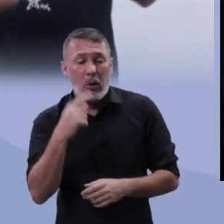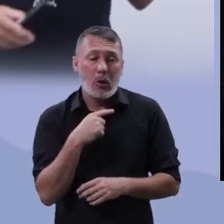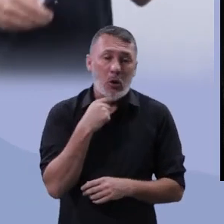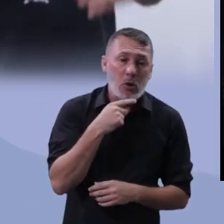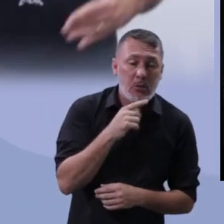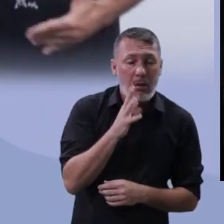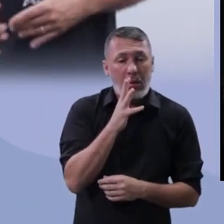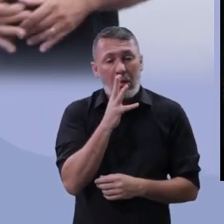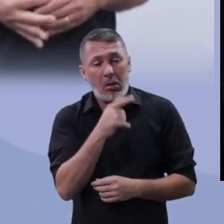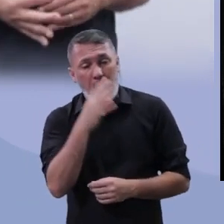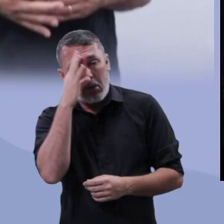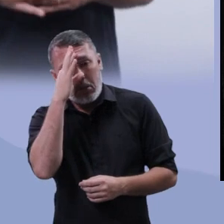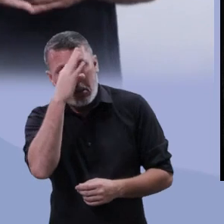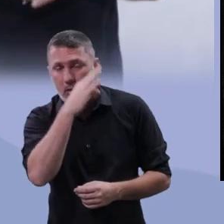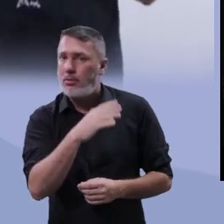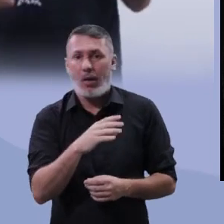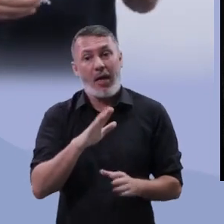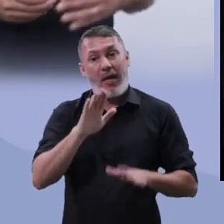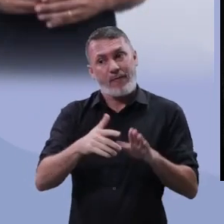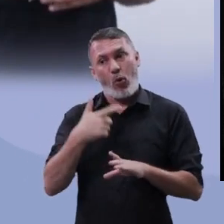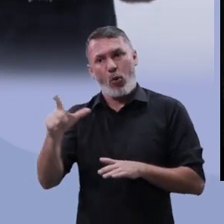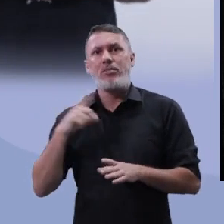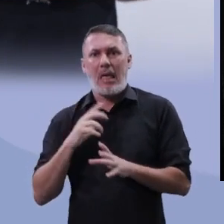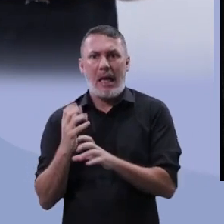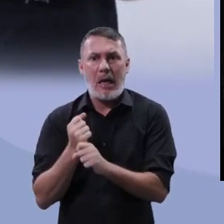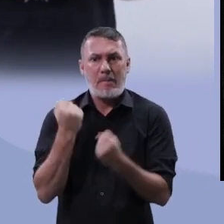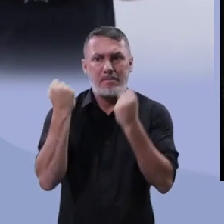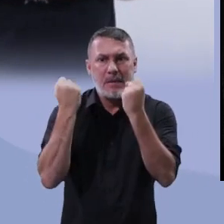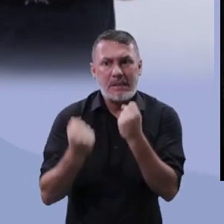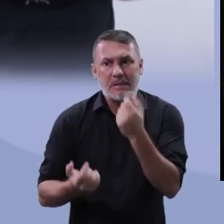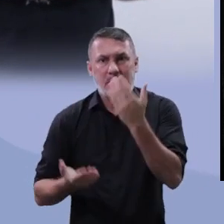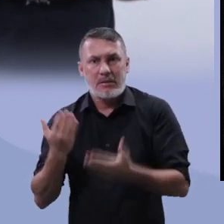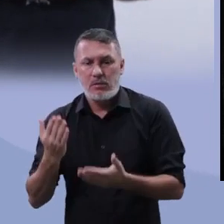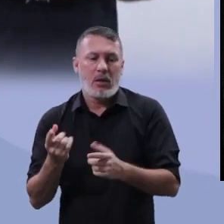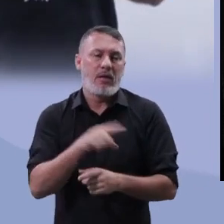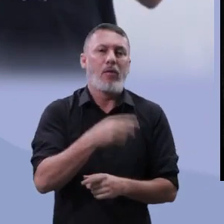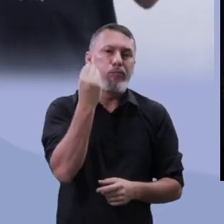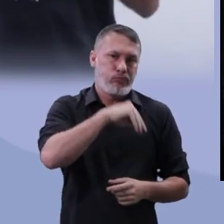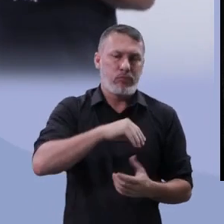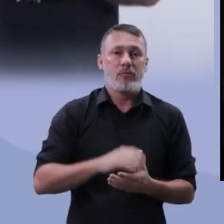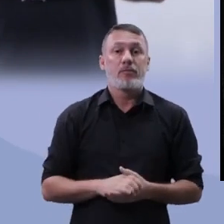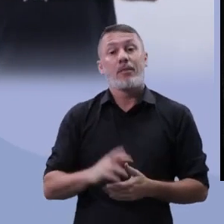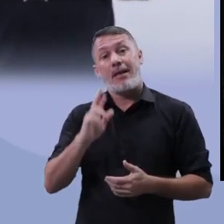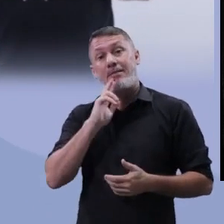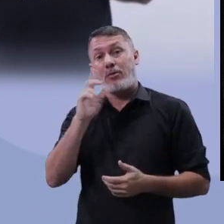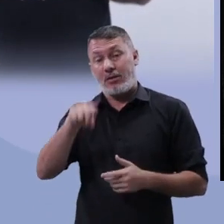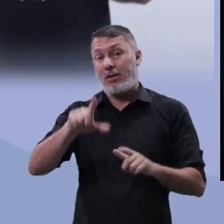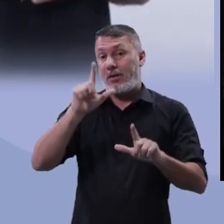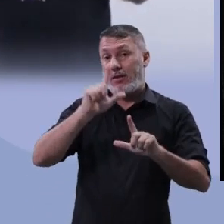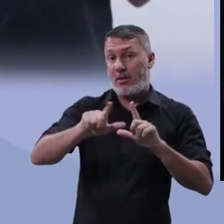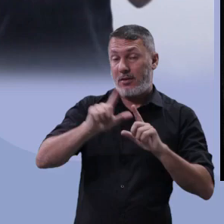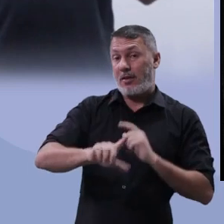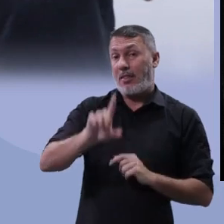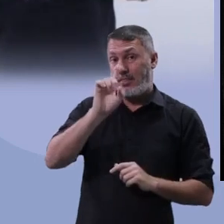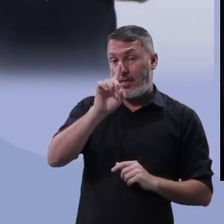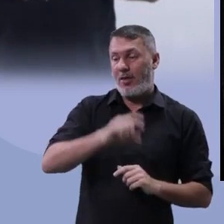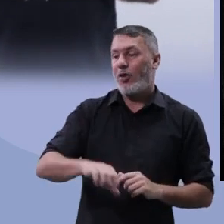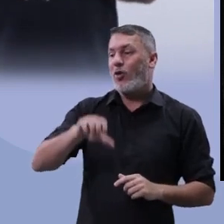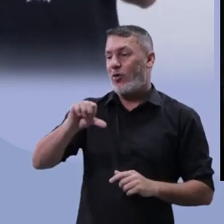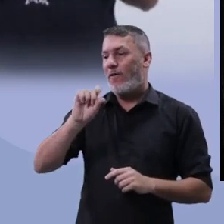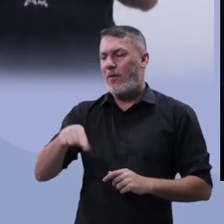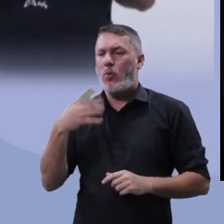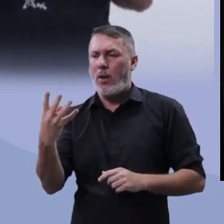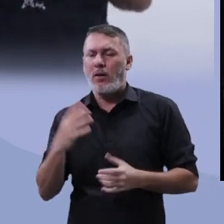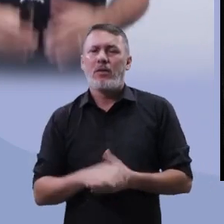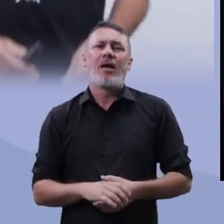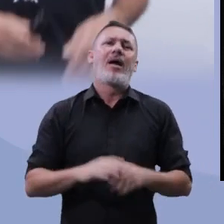mais difícil, uma questão mais demorada, que exigem mais cálculos. Tá certo, meu hacker? Então tá ali a resposta, a letra D,